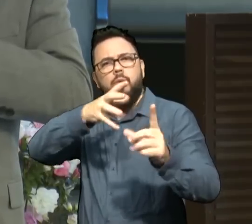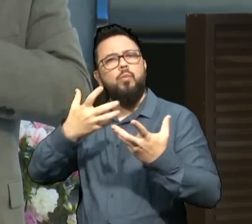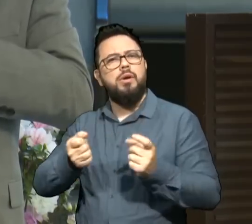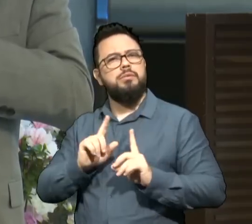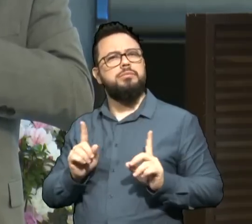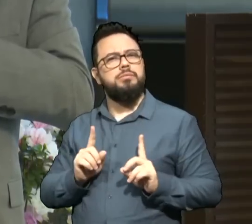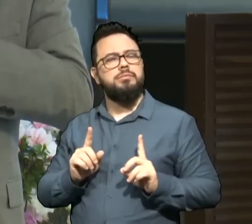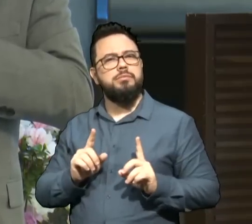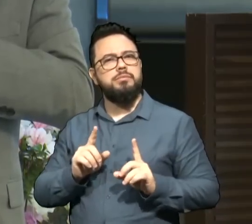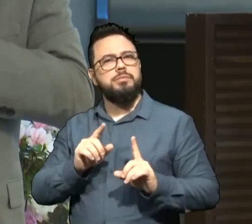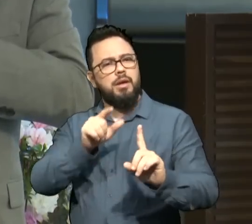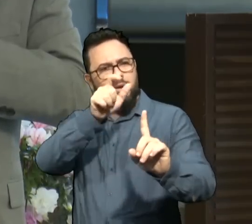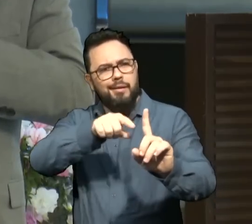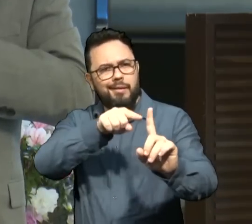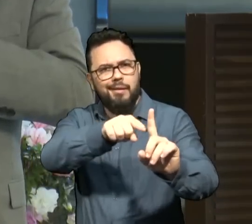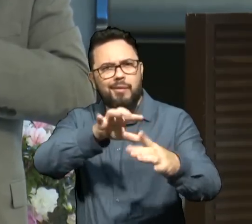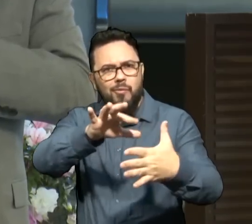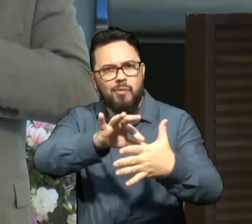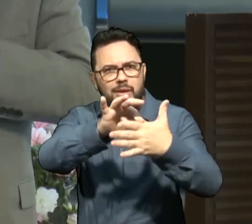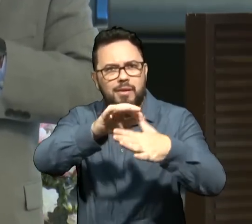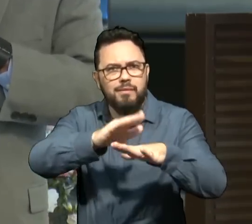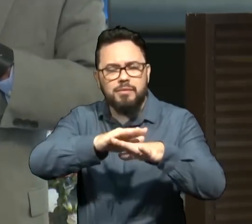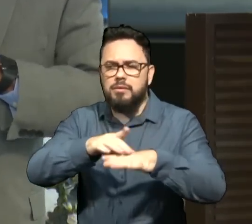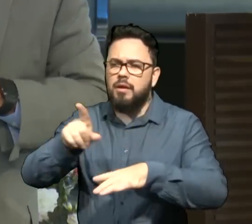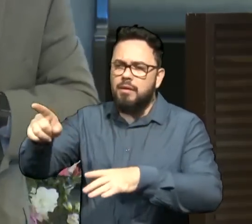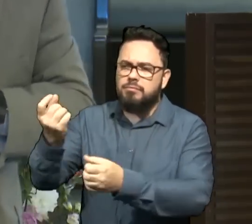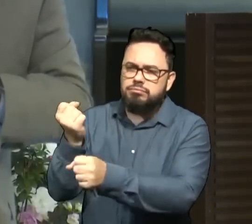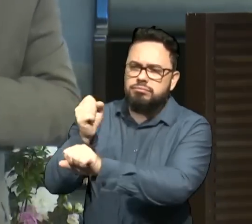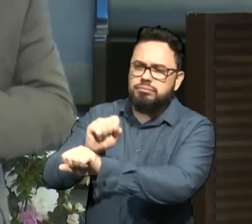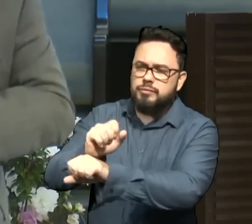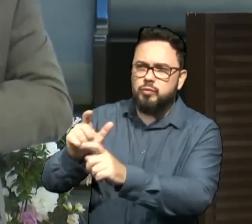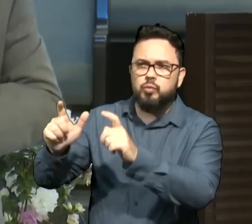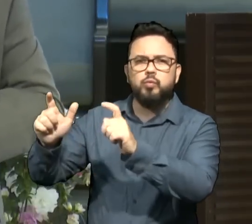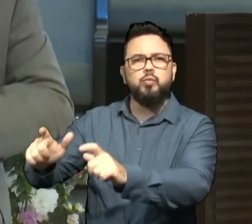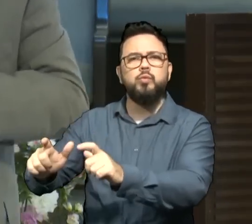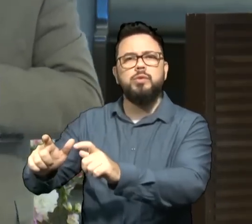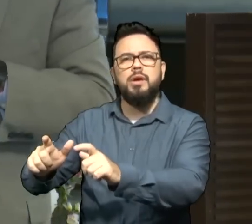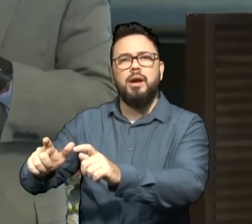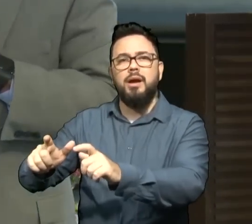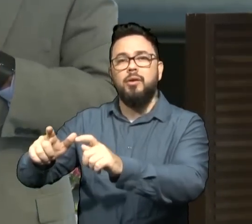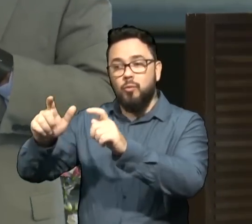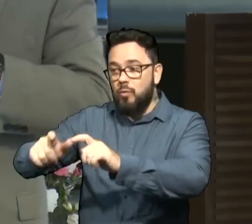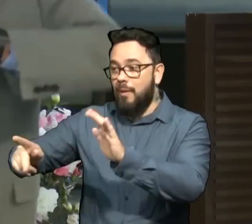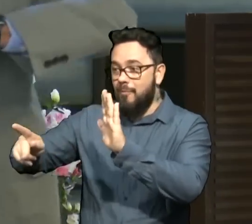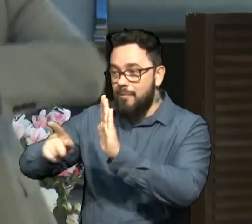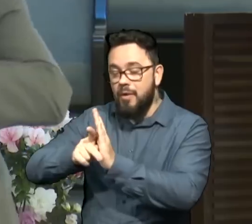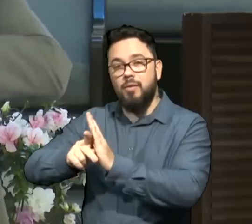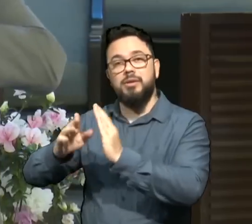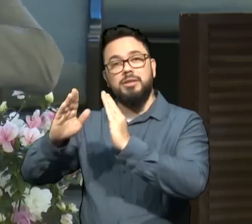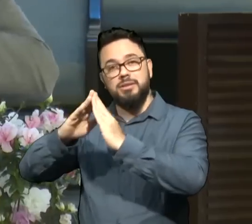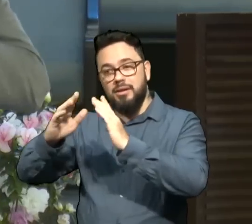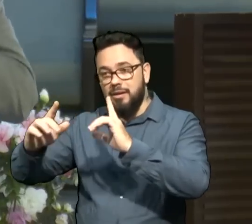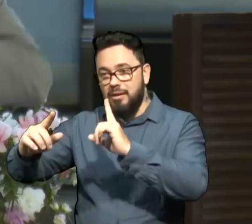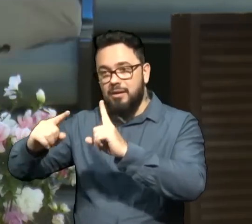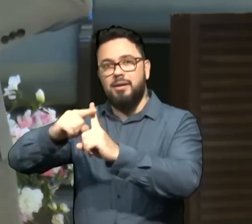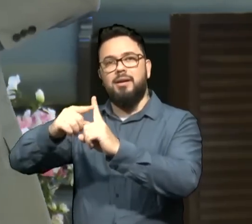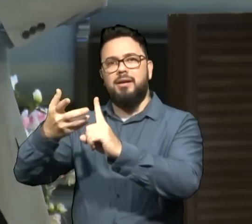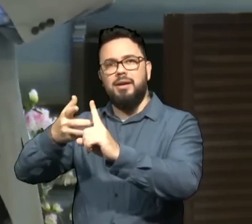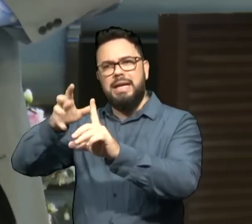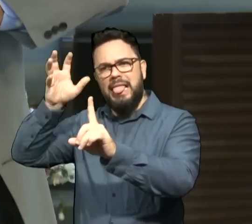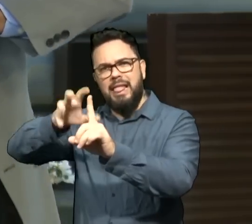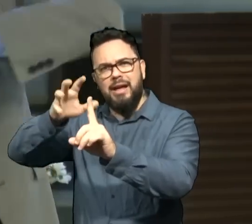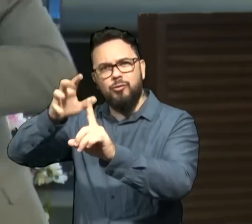fez o mandou como Prisioneiro lugar onde Diana era dourada para quebrar a influência dele